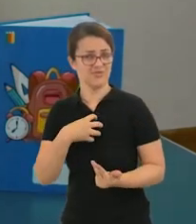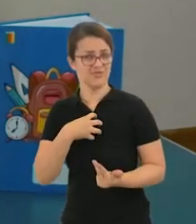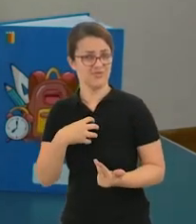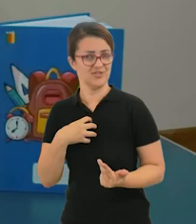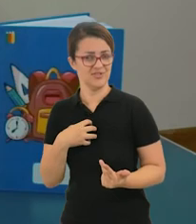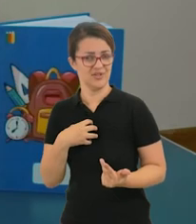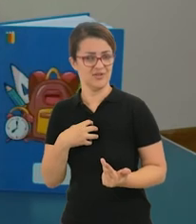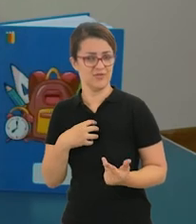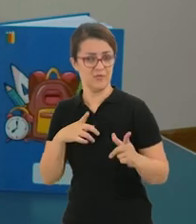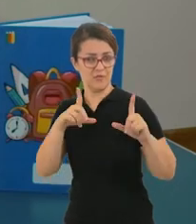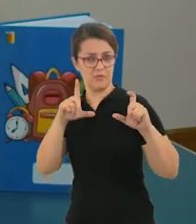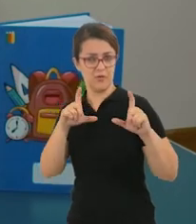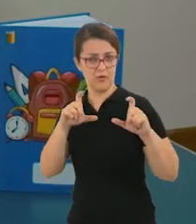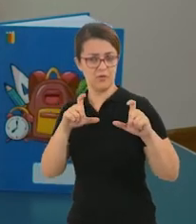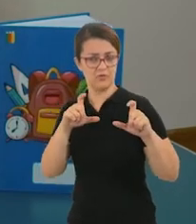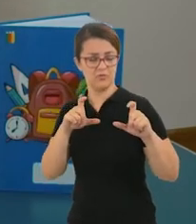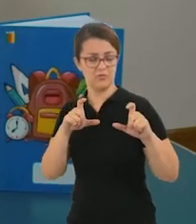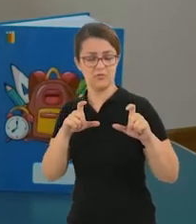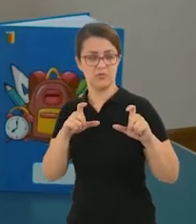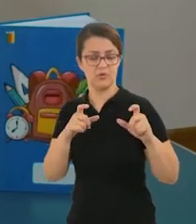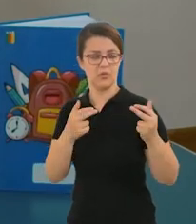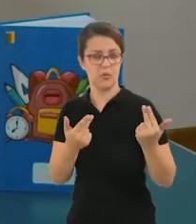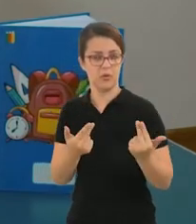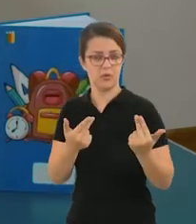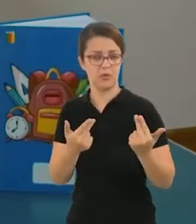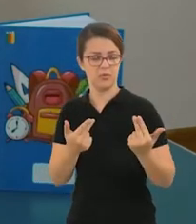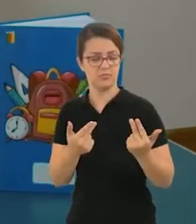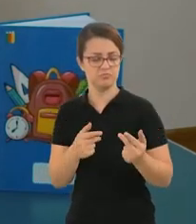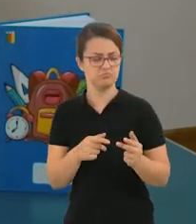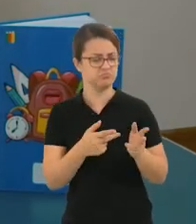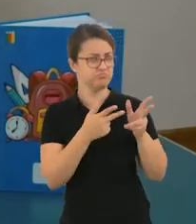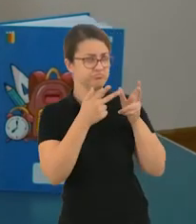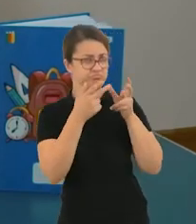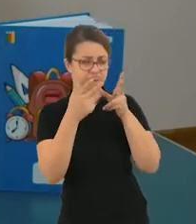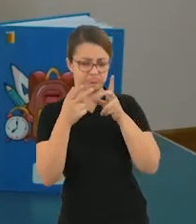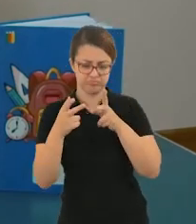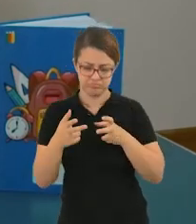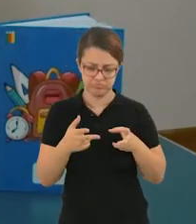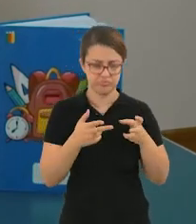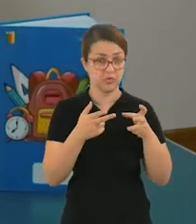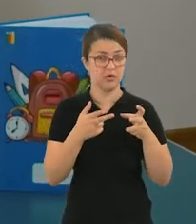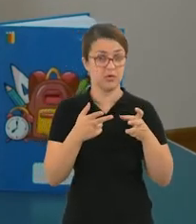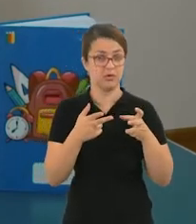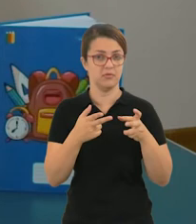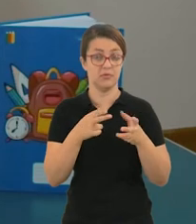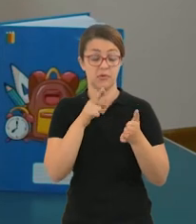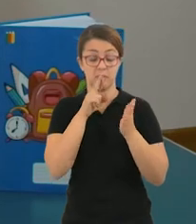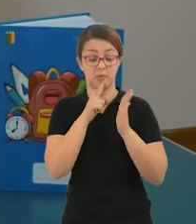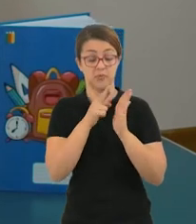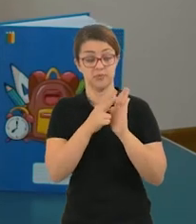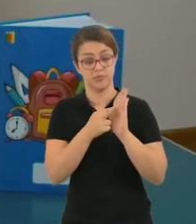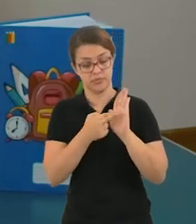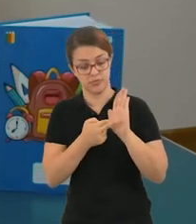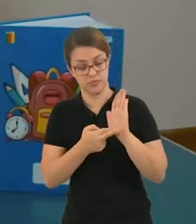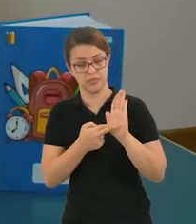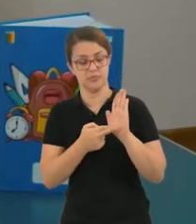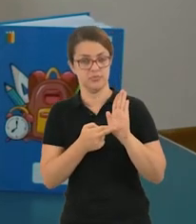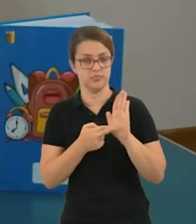mesma forma nas fotografias? Então, analisando essa imagem, você vai responder todas essas